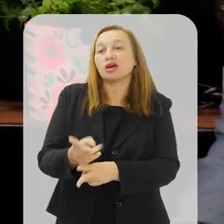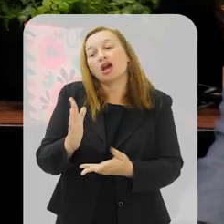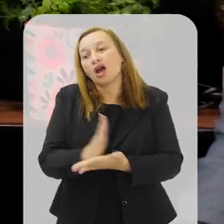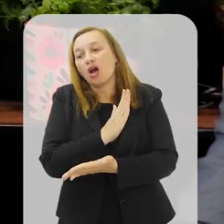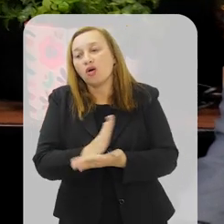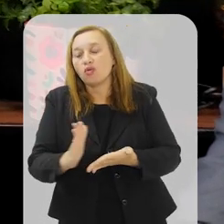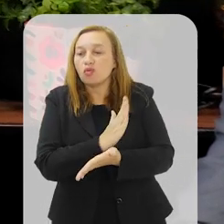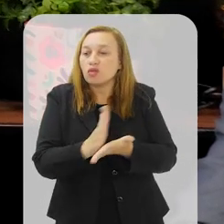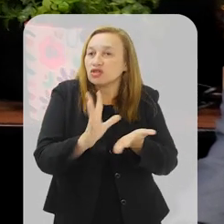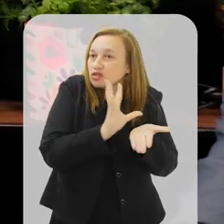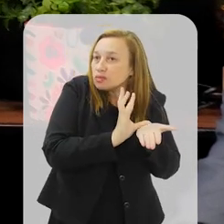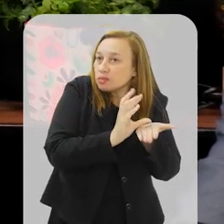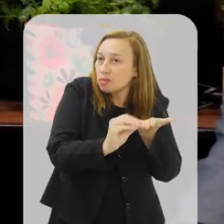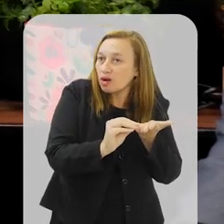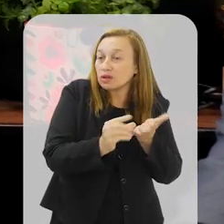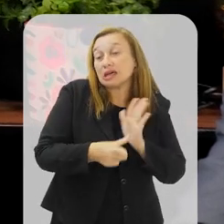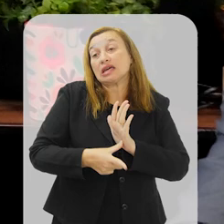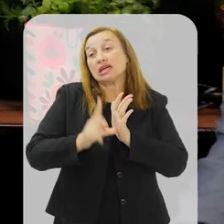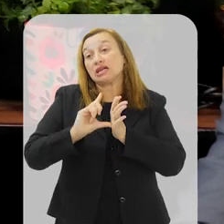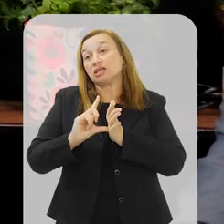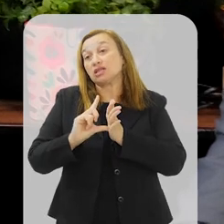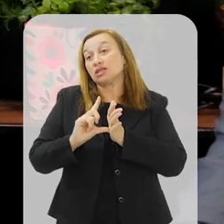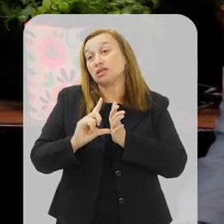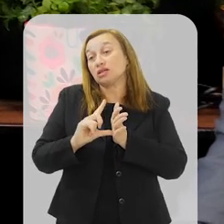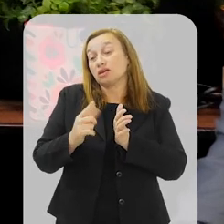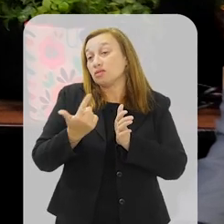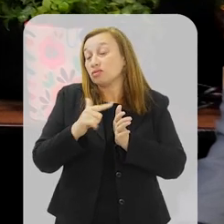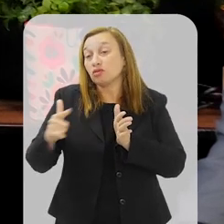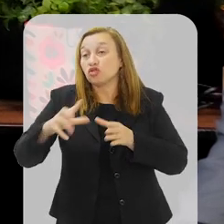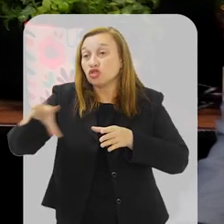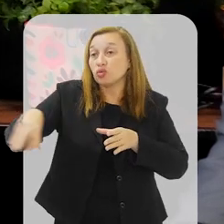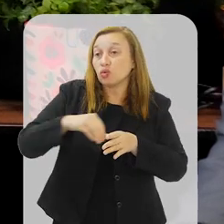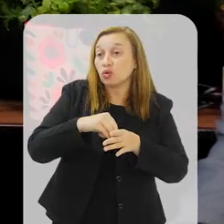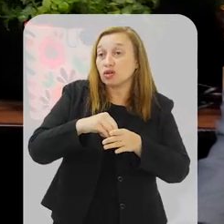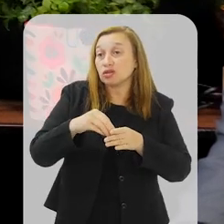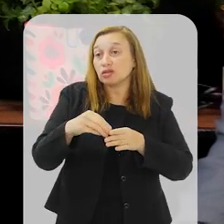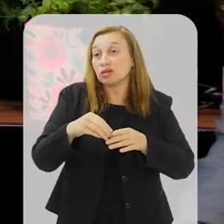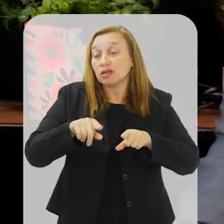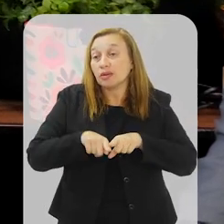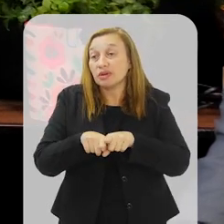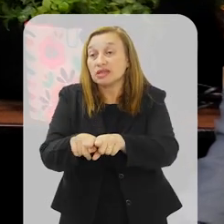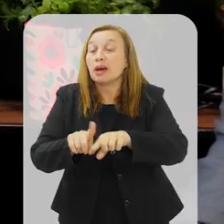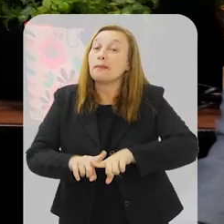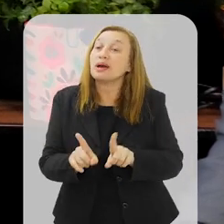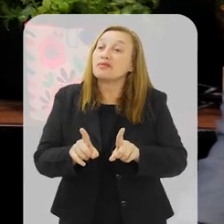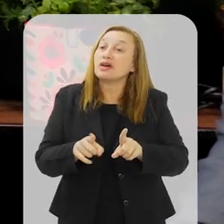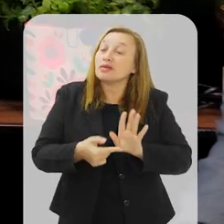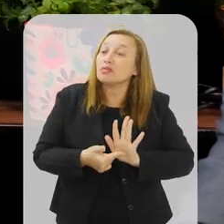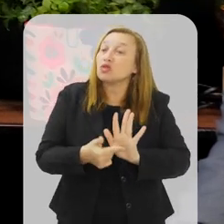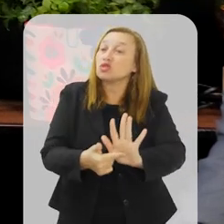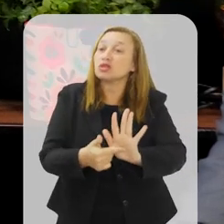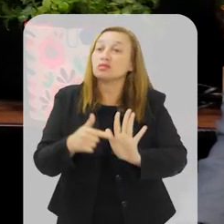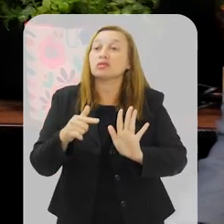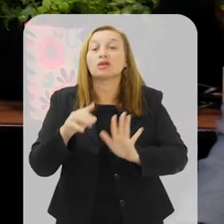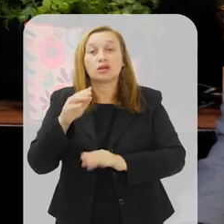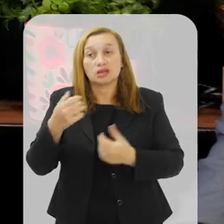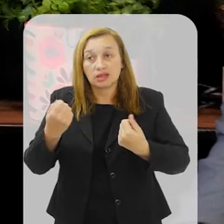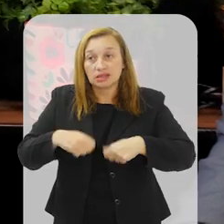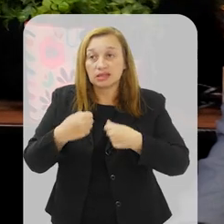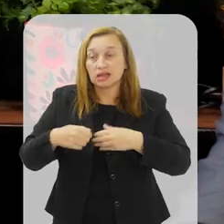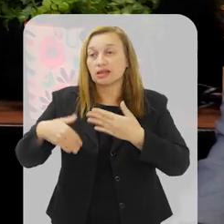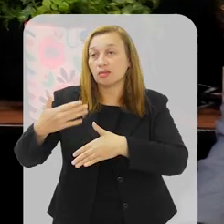talvez até com algumas pautas que antes não estavam incluídas nessas parcerias mas que vão se mostrando